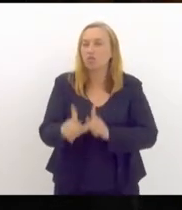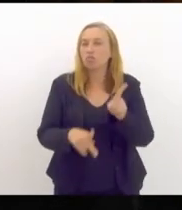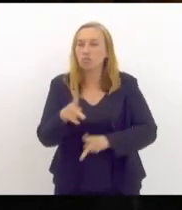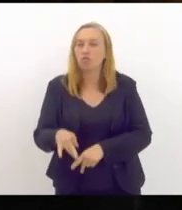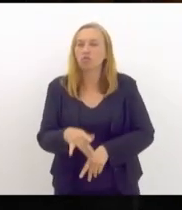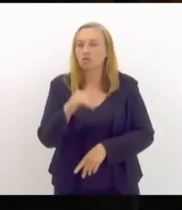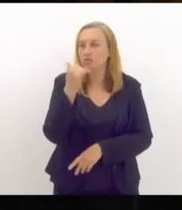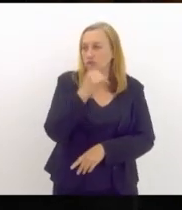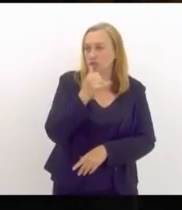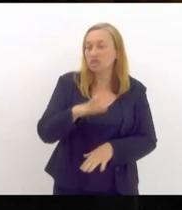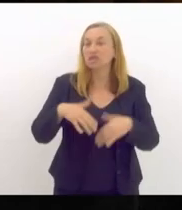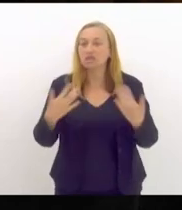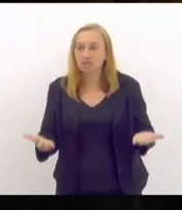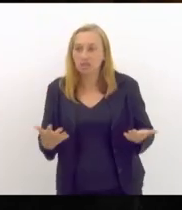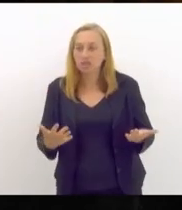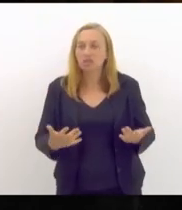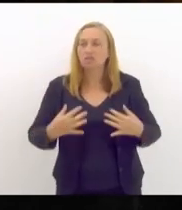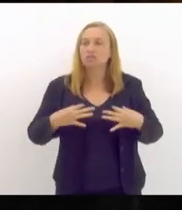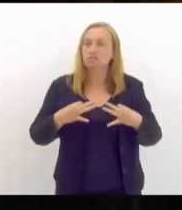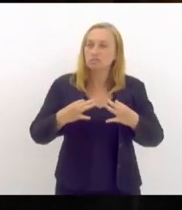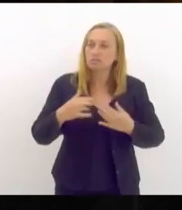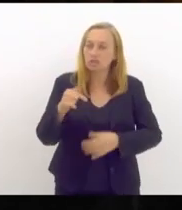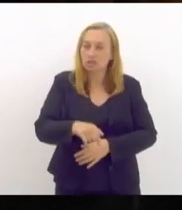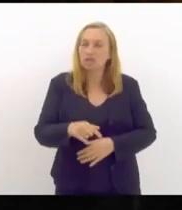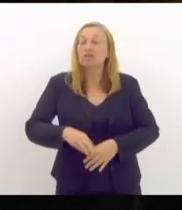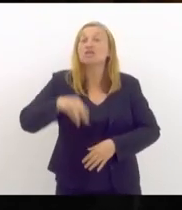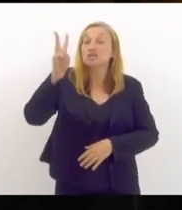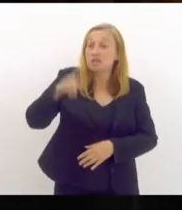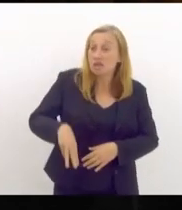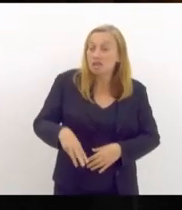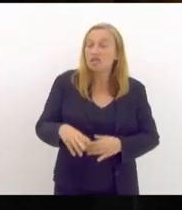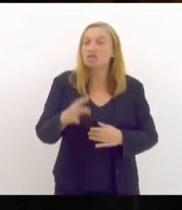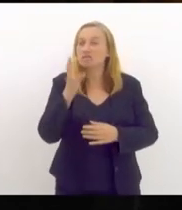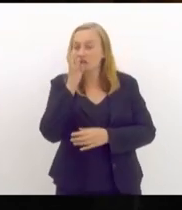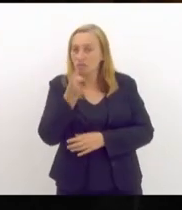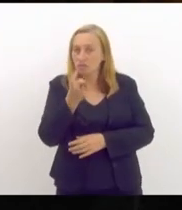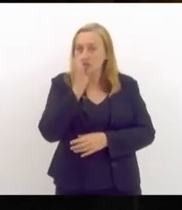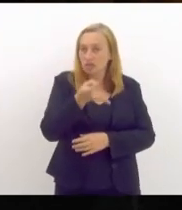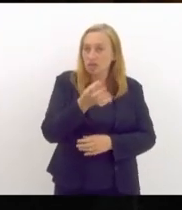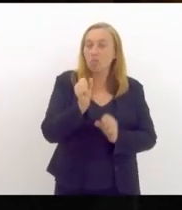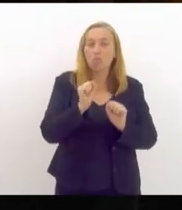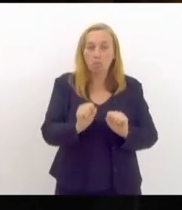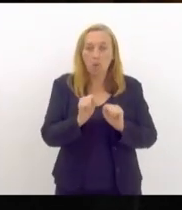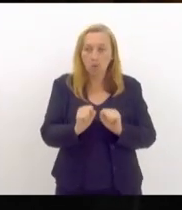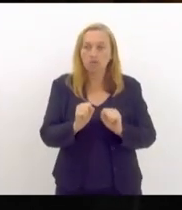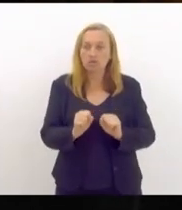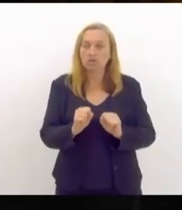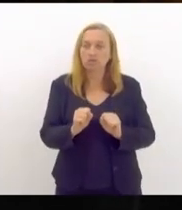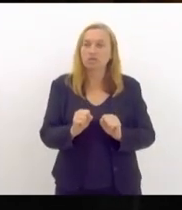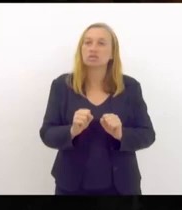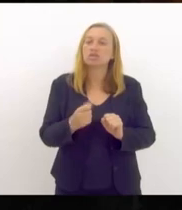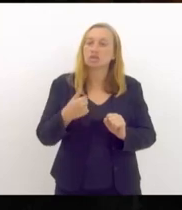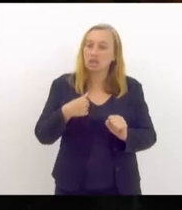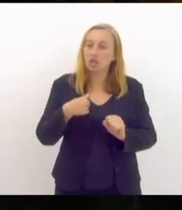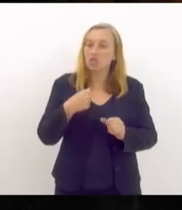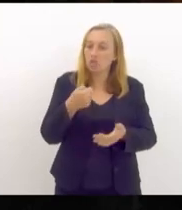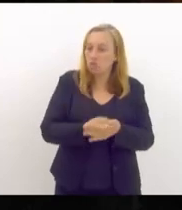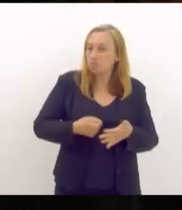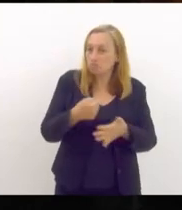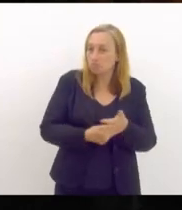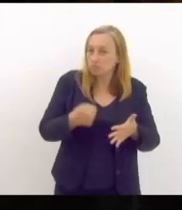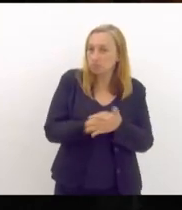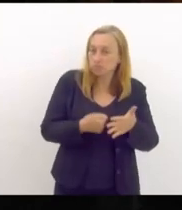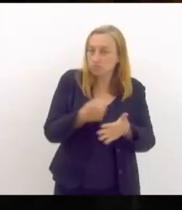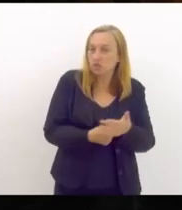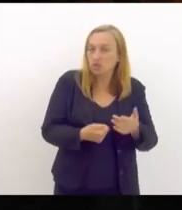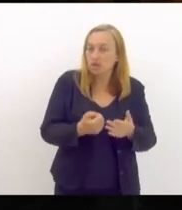o cidadão Fluminense então tô à disposição quem tiver denúncias pode me mandar que eu vou comprar essa briga eu vou pedir apoio